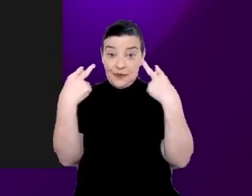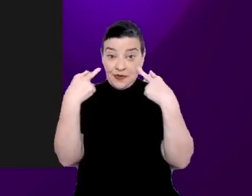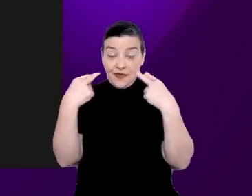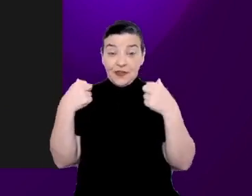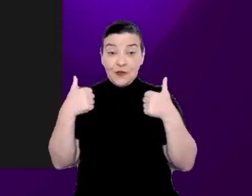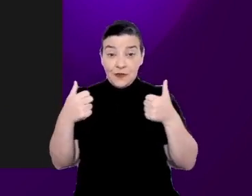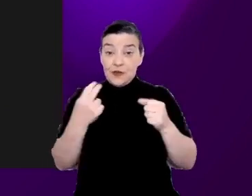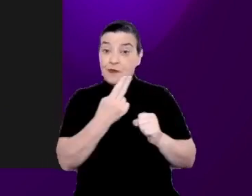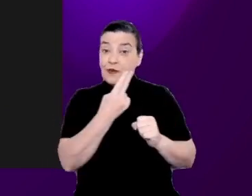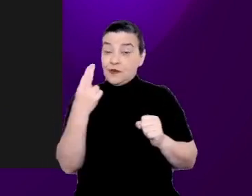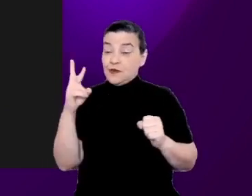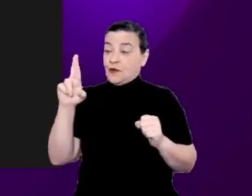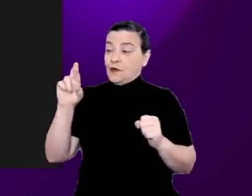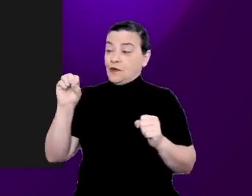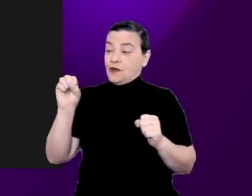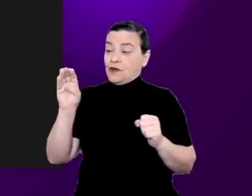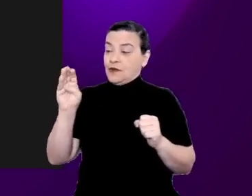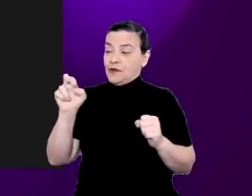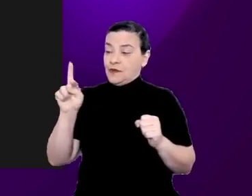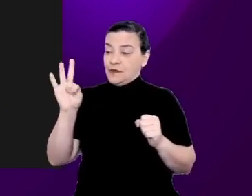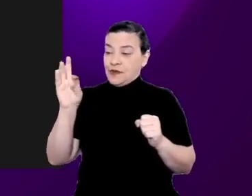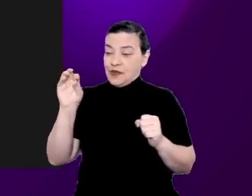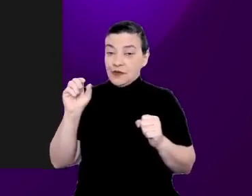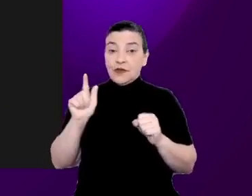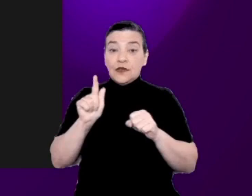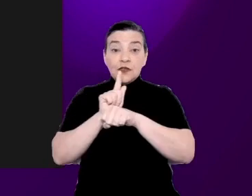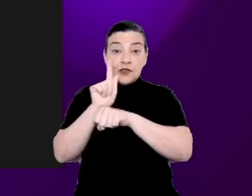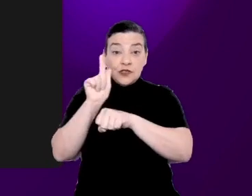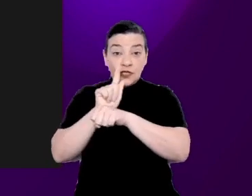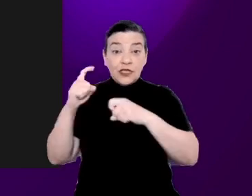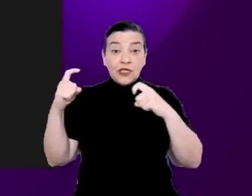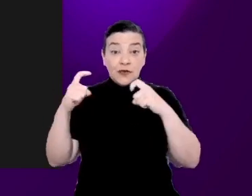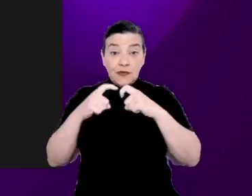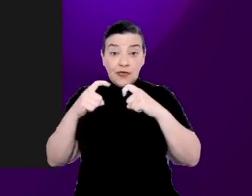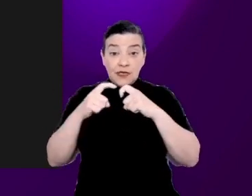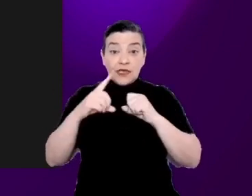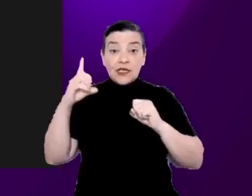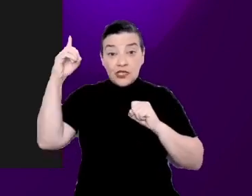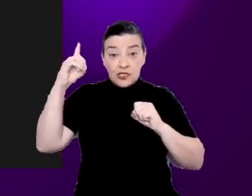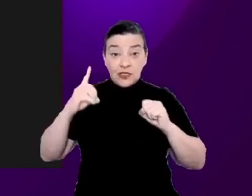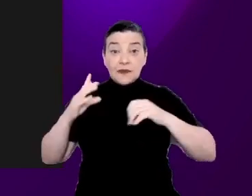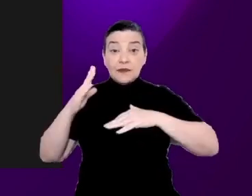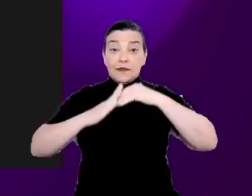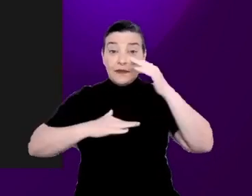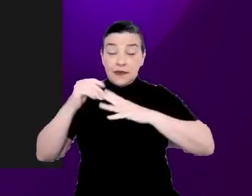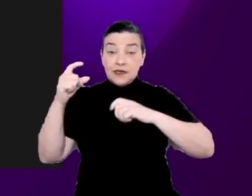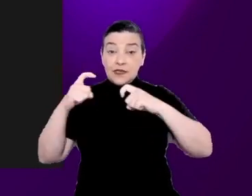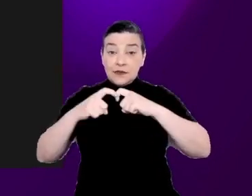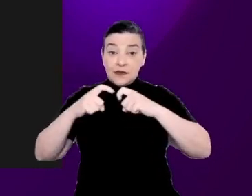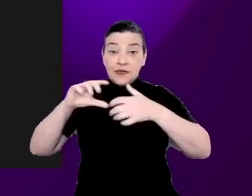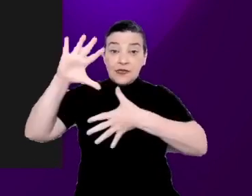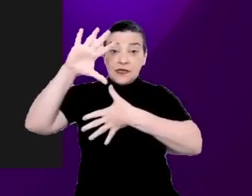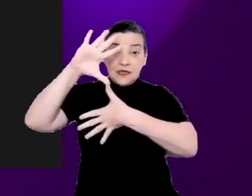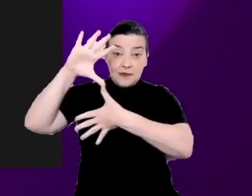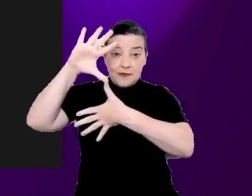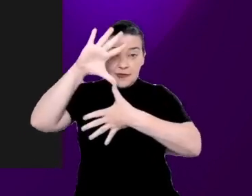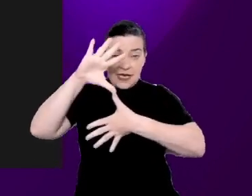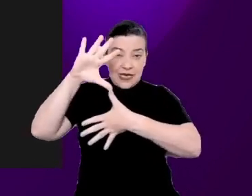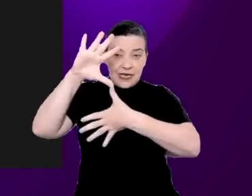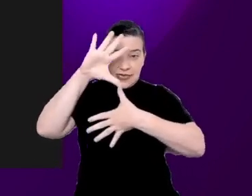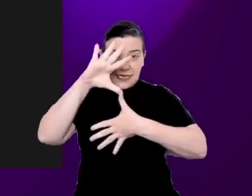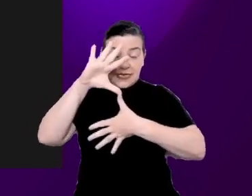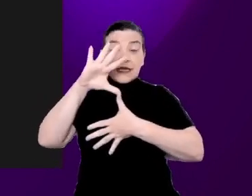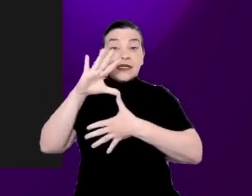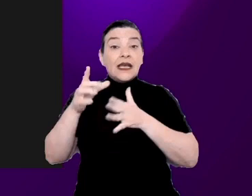Meu nome é Roberto Manara, eu sou gerente médico da Diretoria de Práticas Médicas do América Serviços Médicos. E